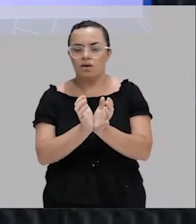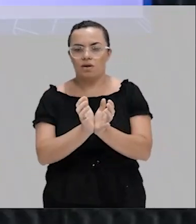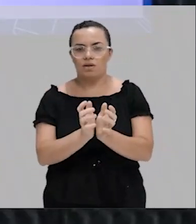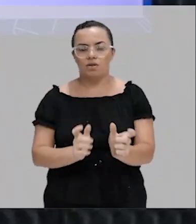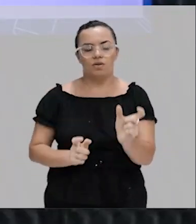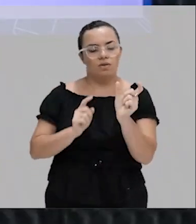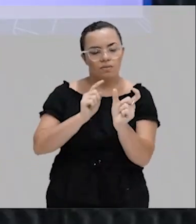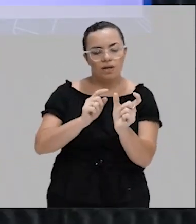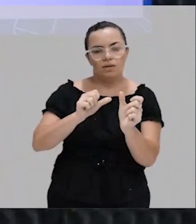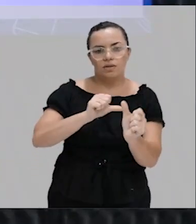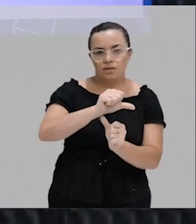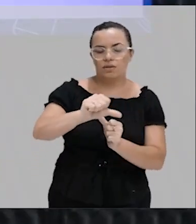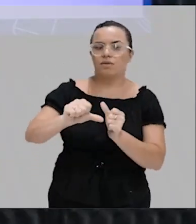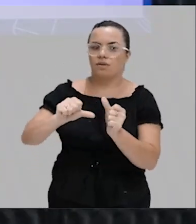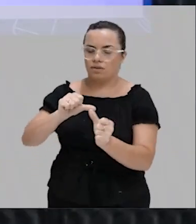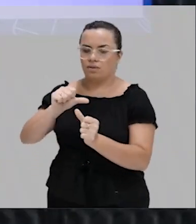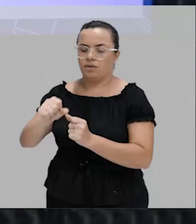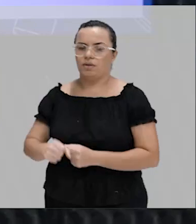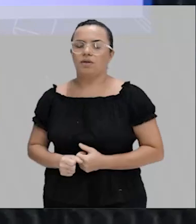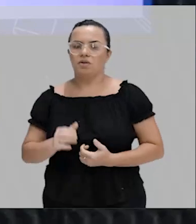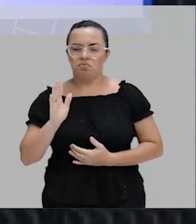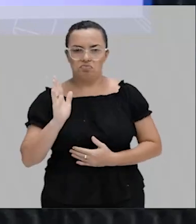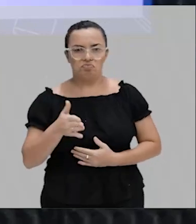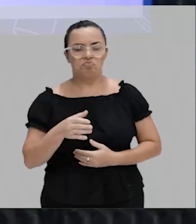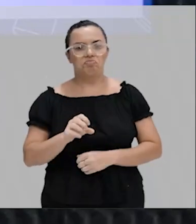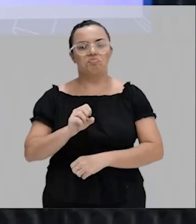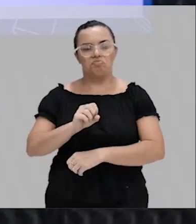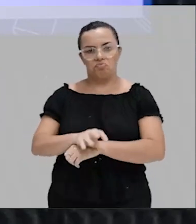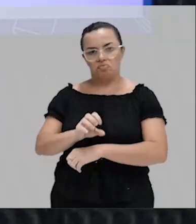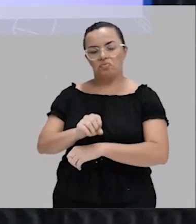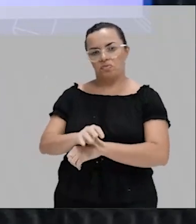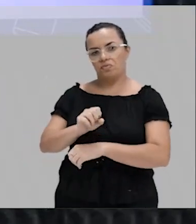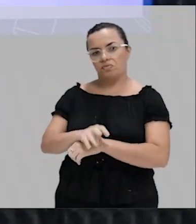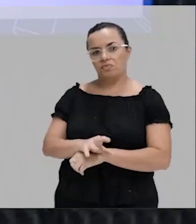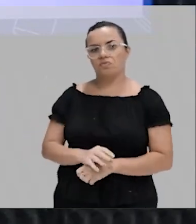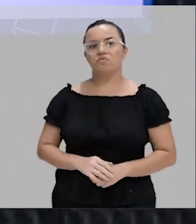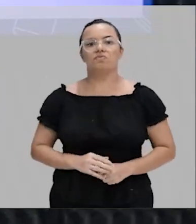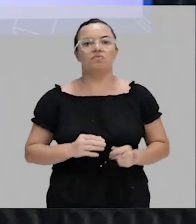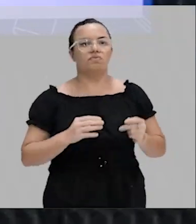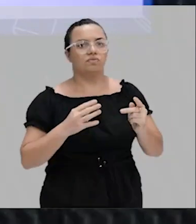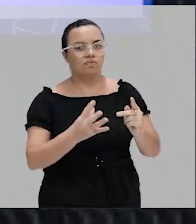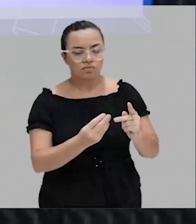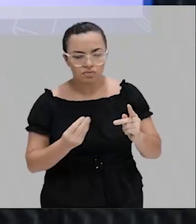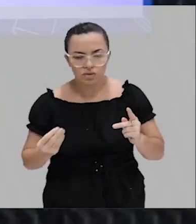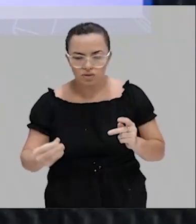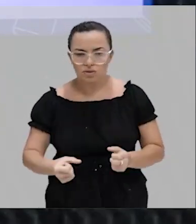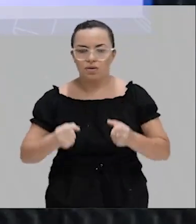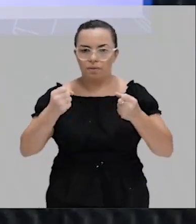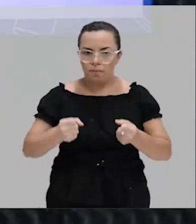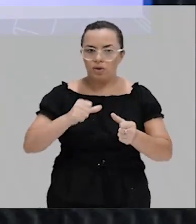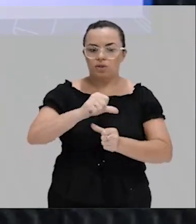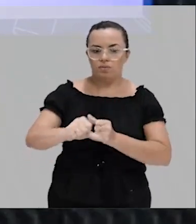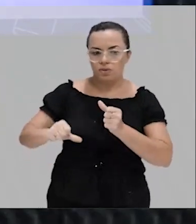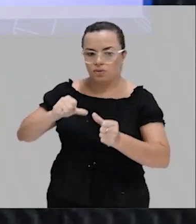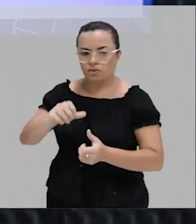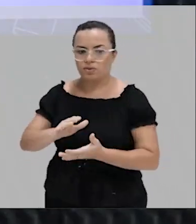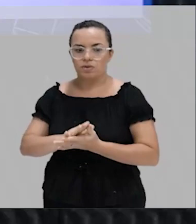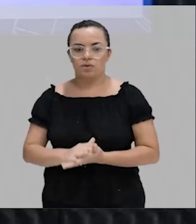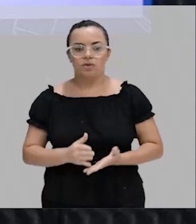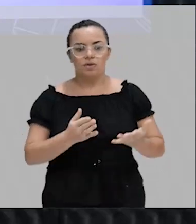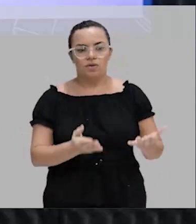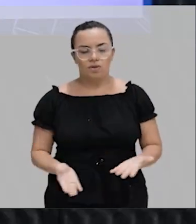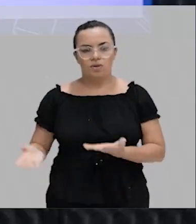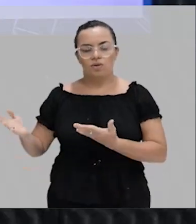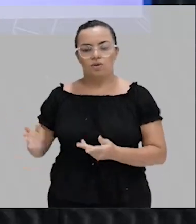né? Se são classes de palavras variáveis, já fica aí essa dica que eles vão para o plural. Plural dos